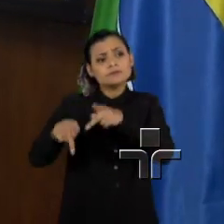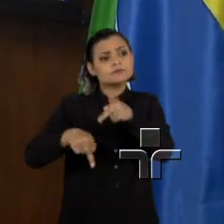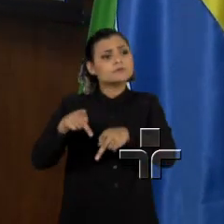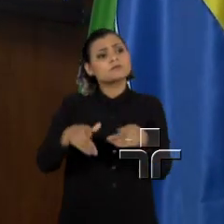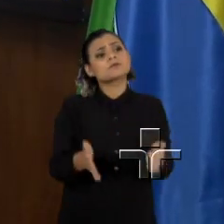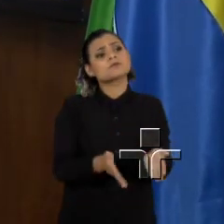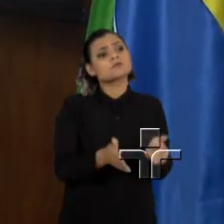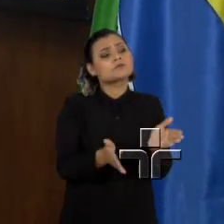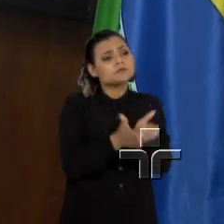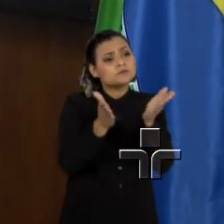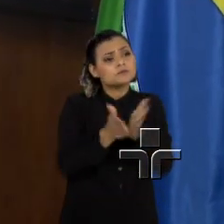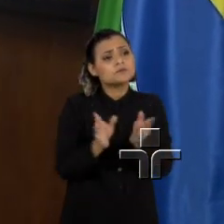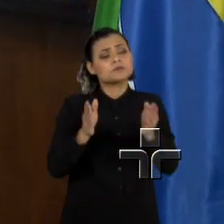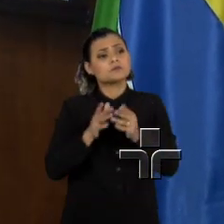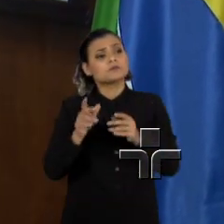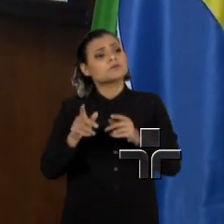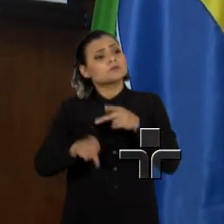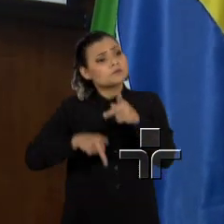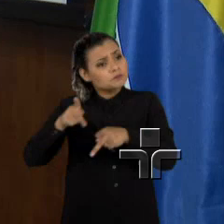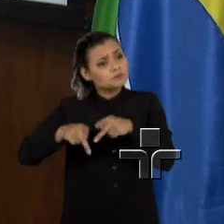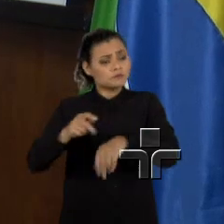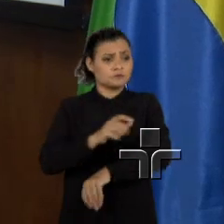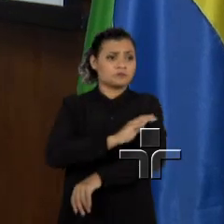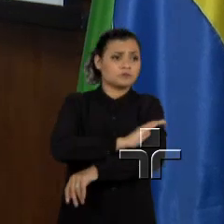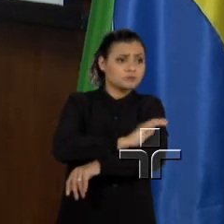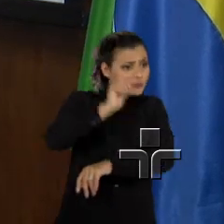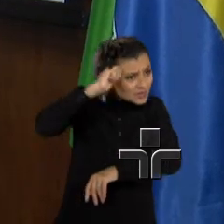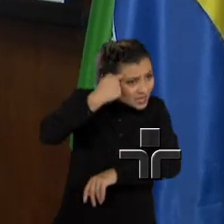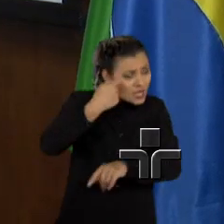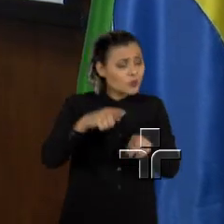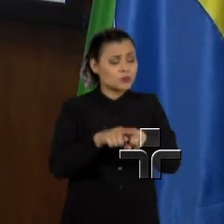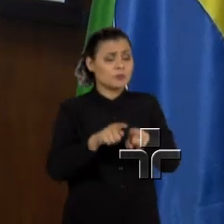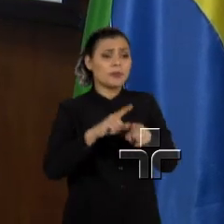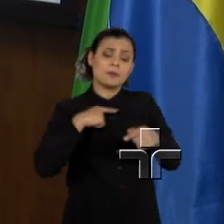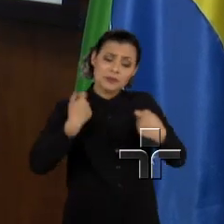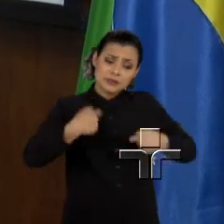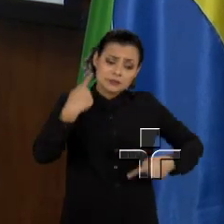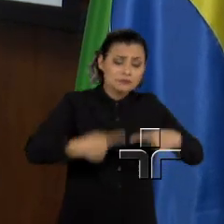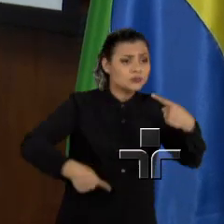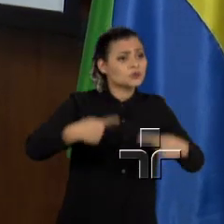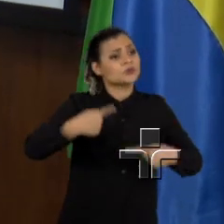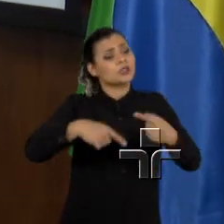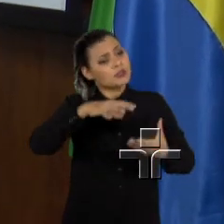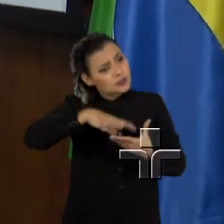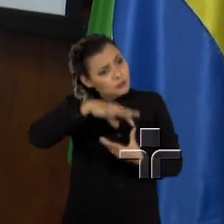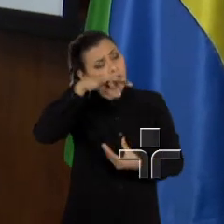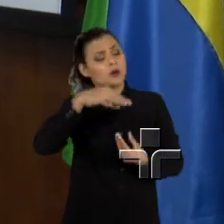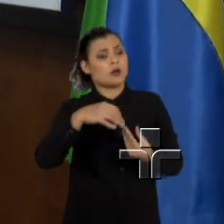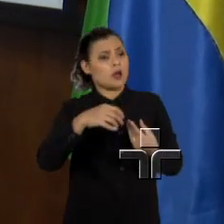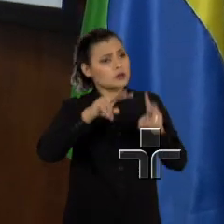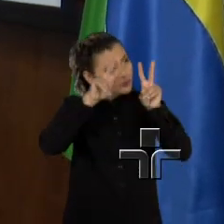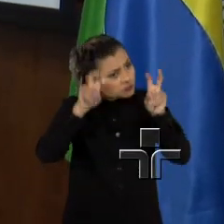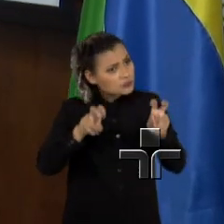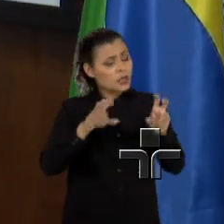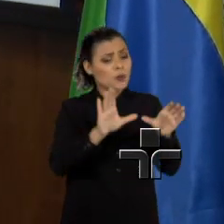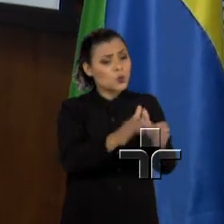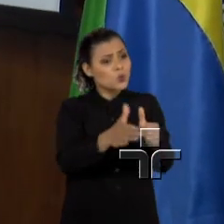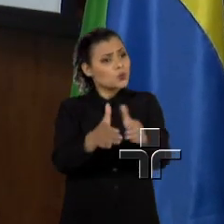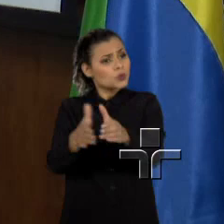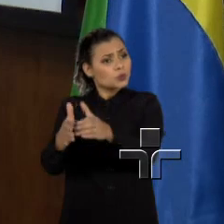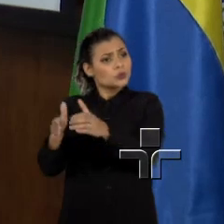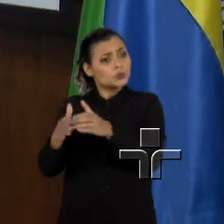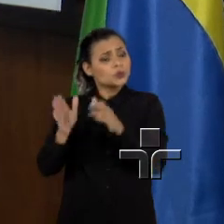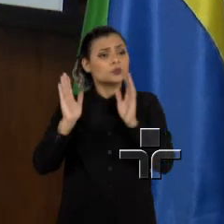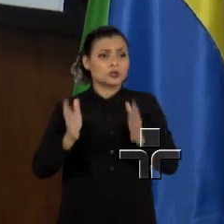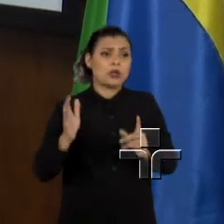negra. Veja que vale a pena a gente fazer uma discussão democrática à luz dessas pessoas e grupos que são